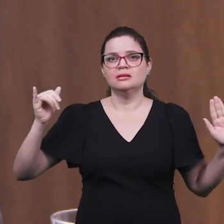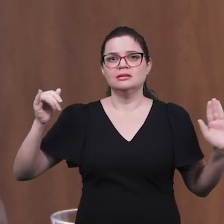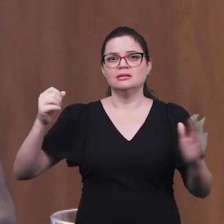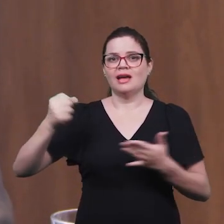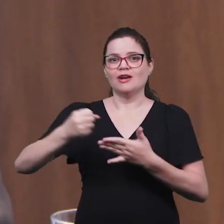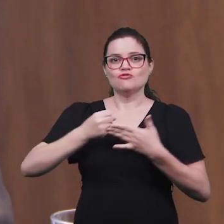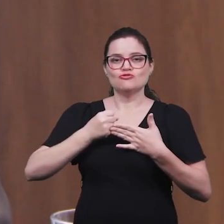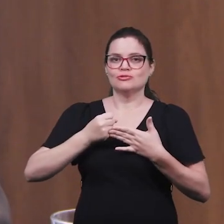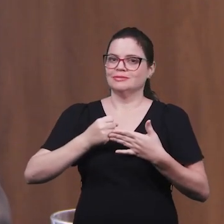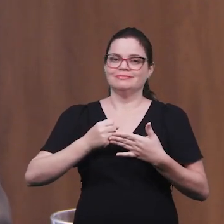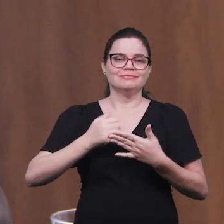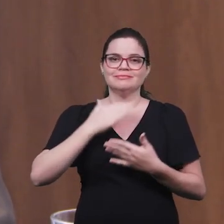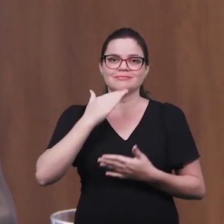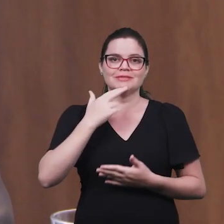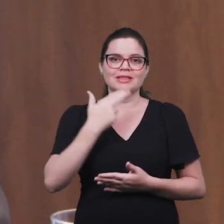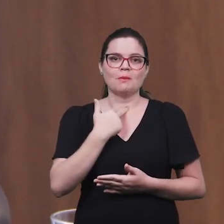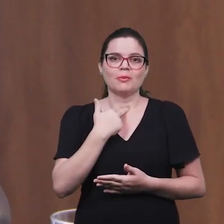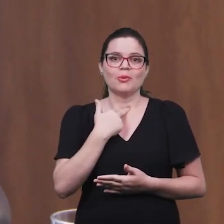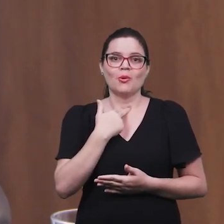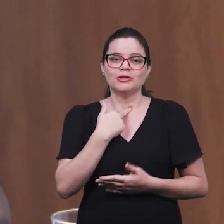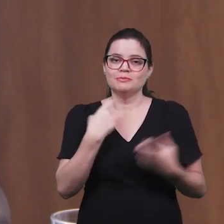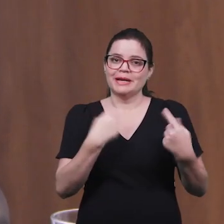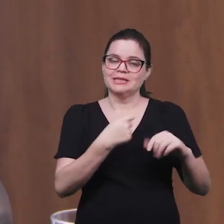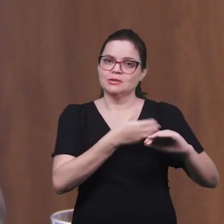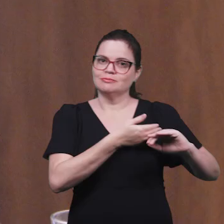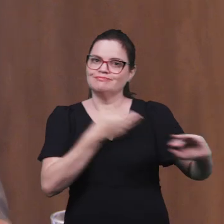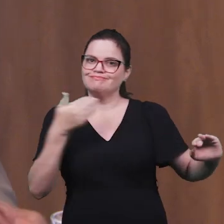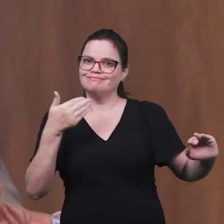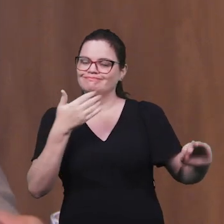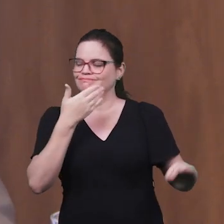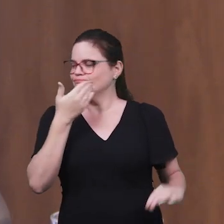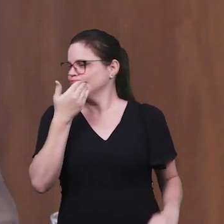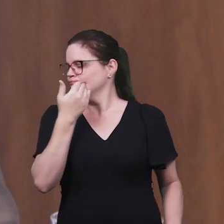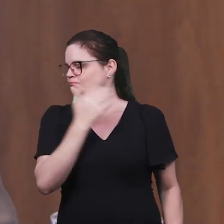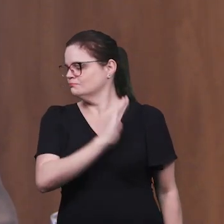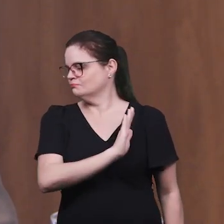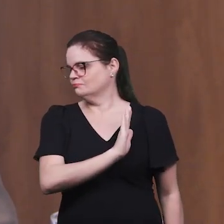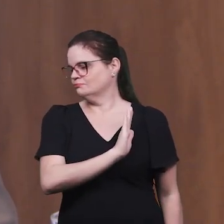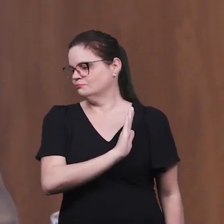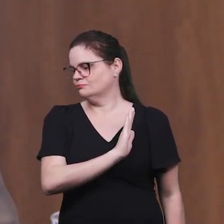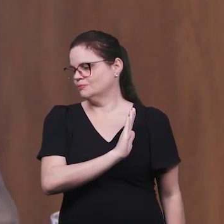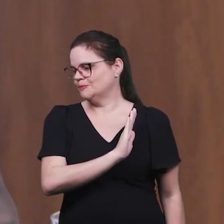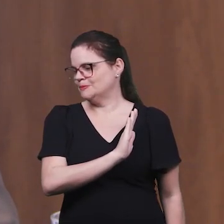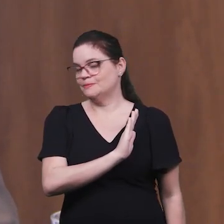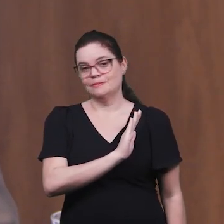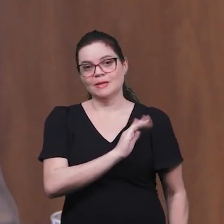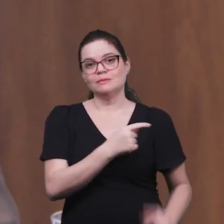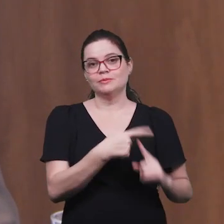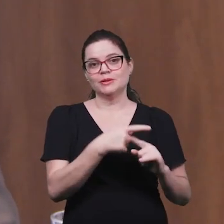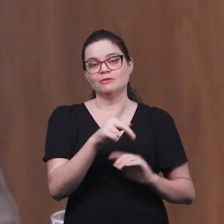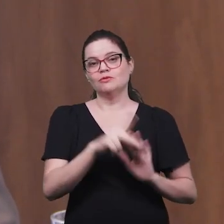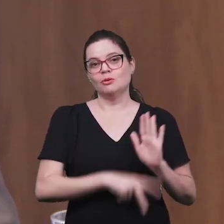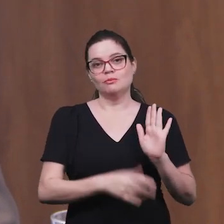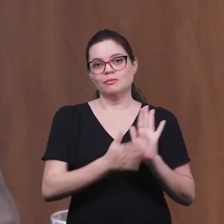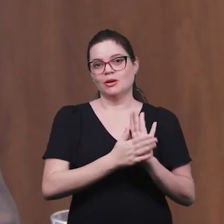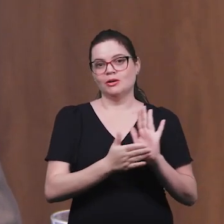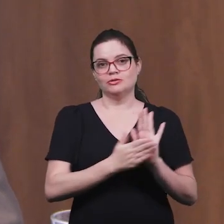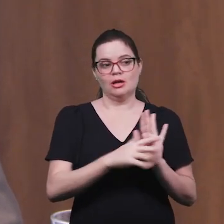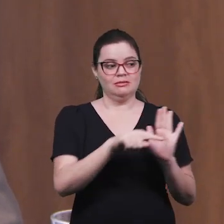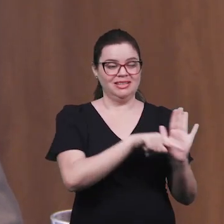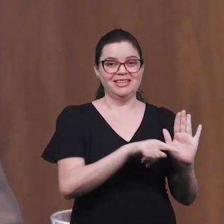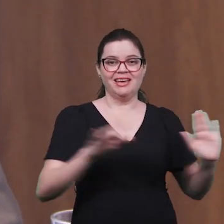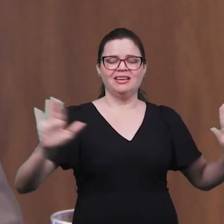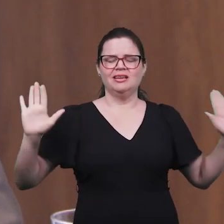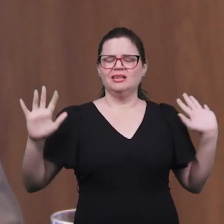socorrê-lo. Era uma hora que ele ficou, descrito ali, né? Do projeto, né? Exatamente, em